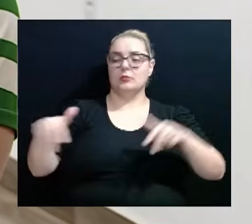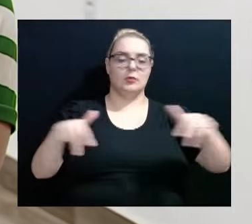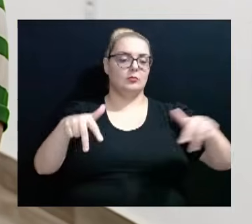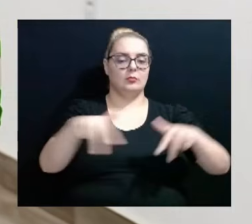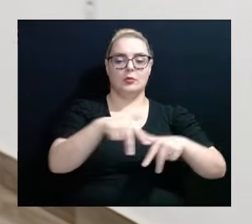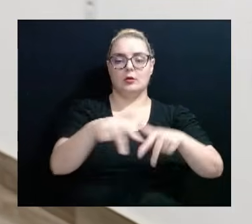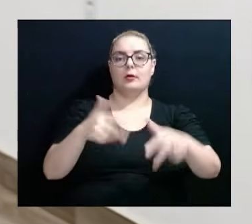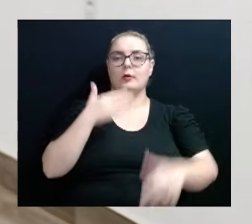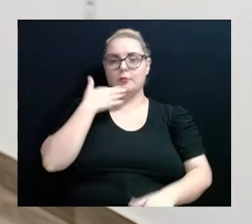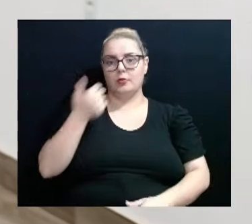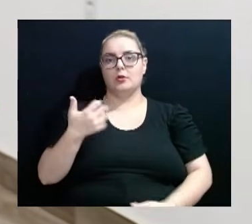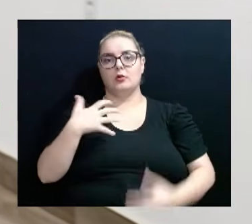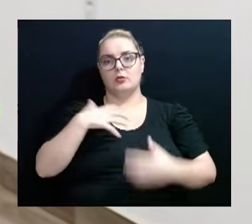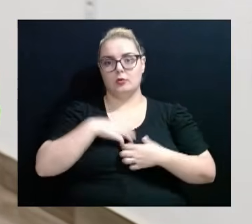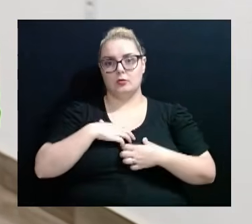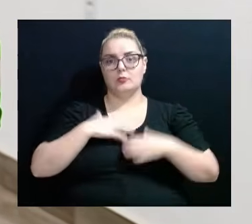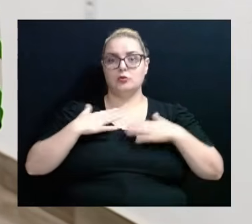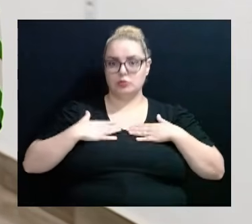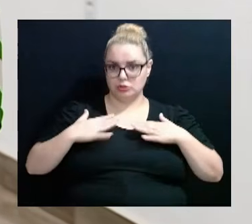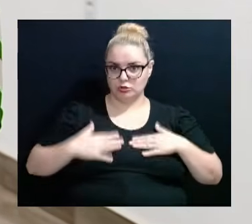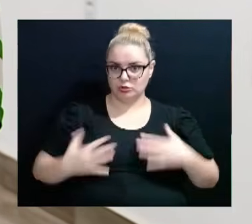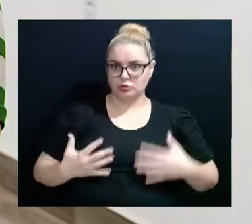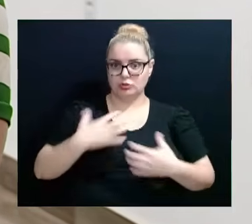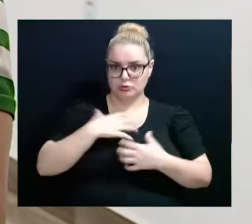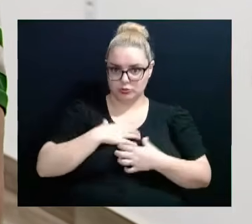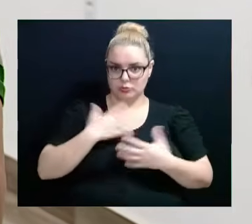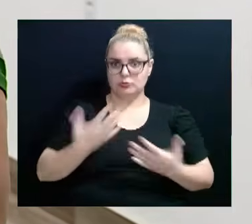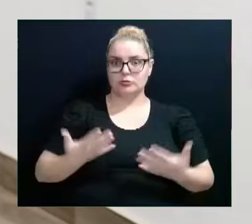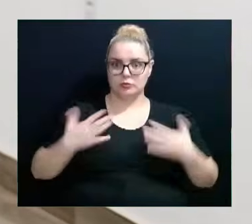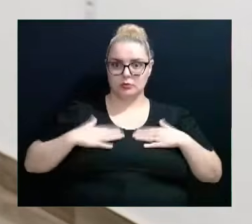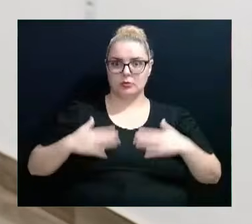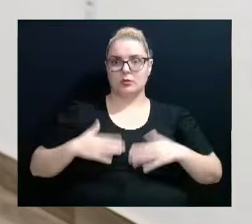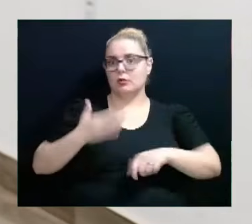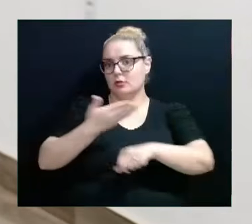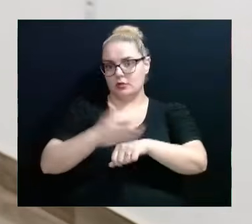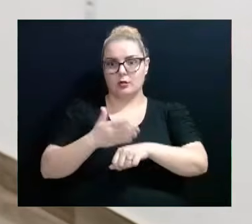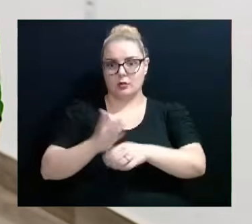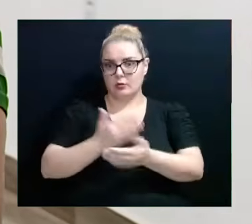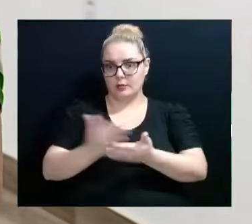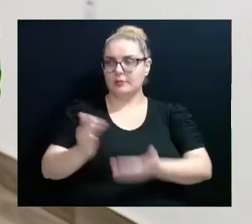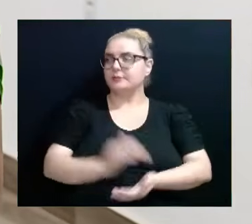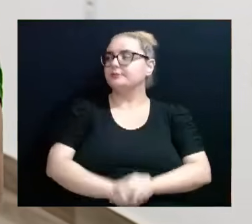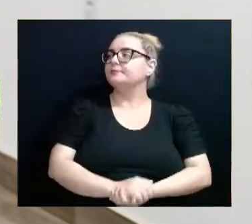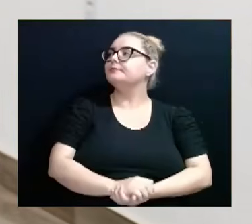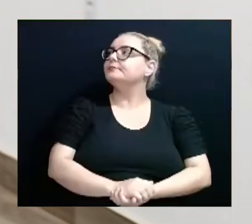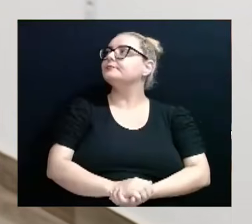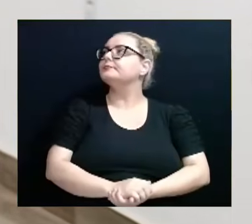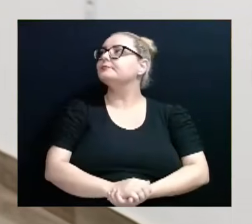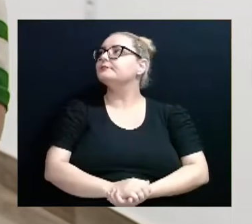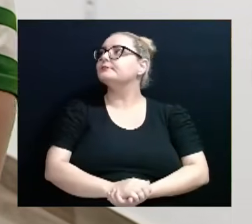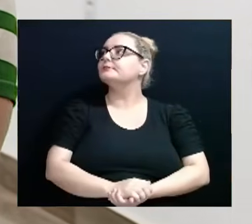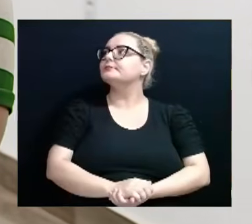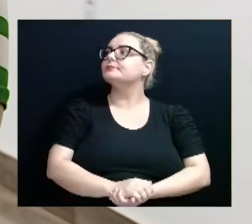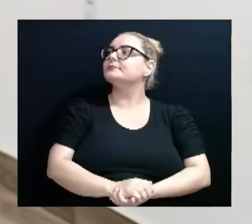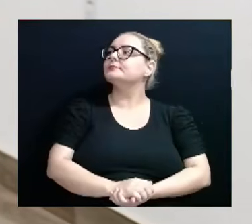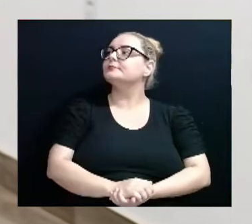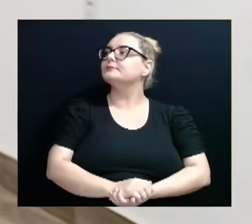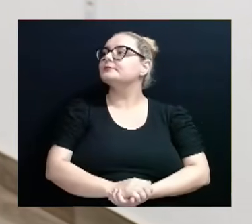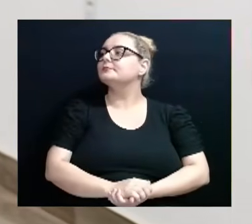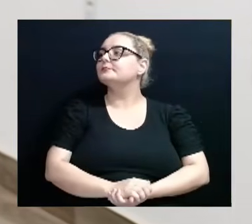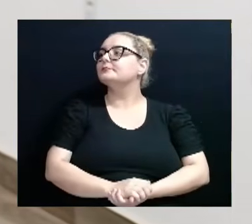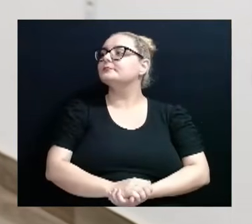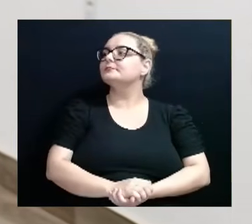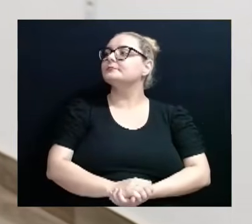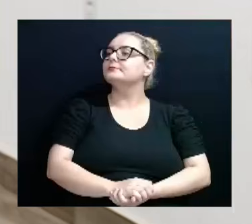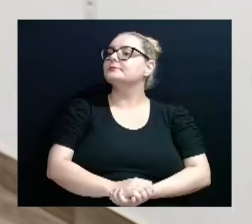esportes mais democráticos, né? Ele comporta todo tipo de biotipo, né? Cada setor necessita de um biotipo